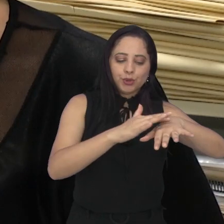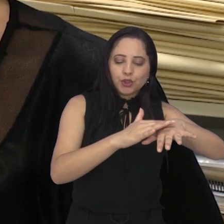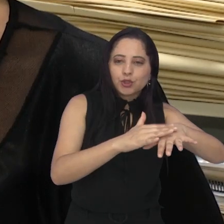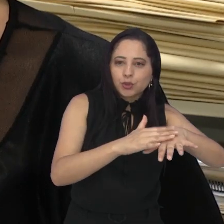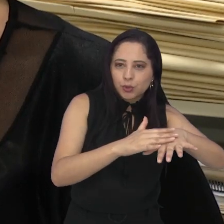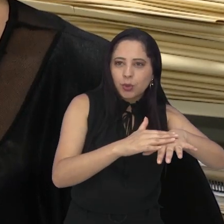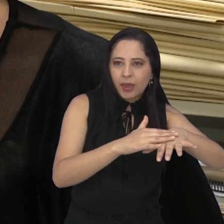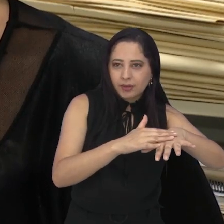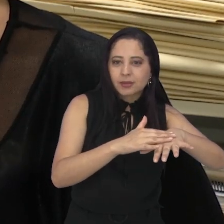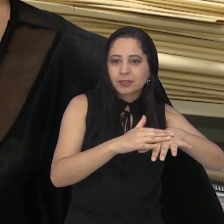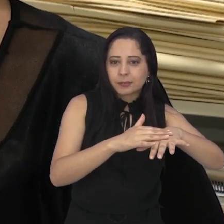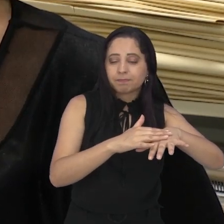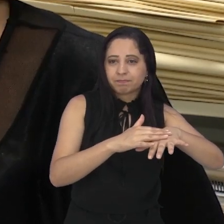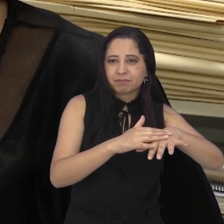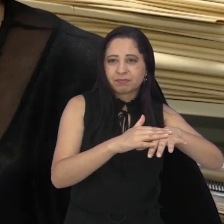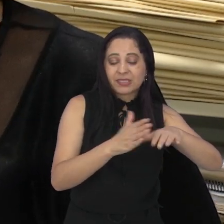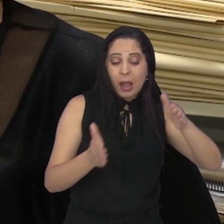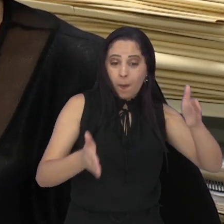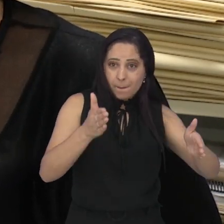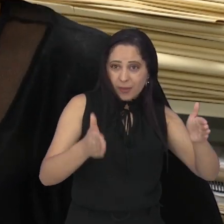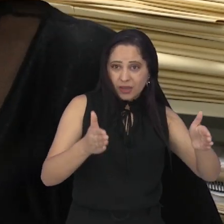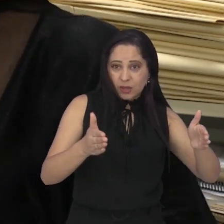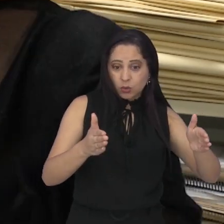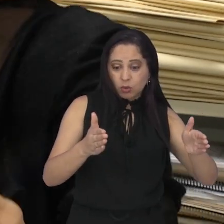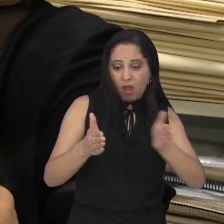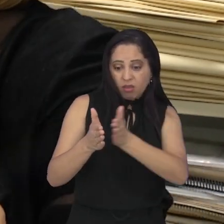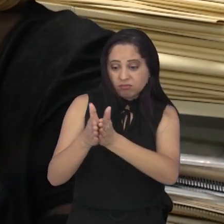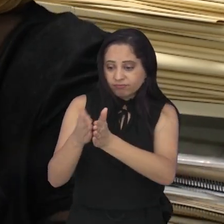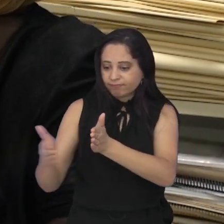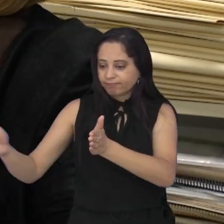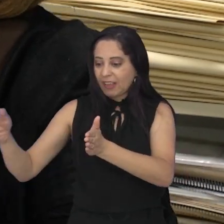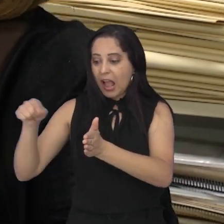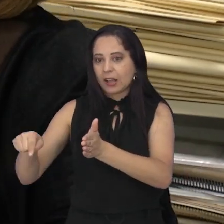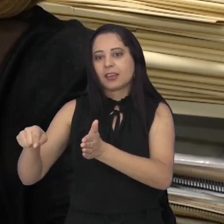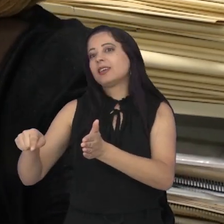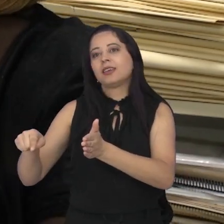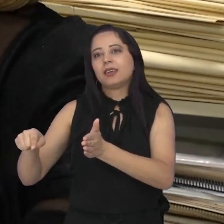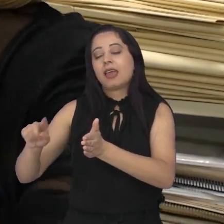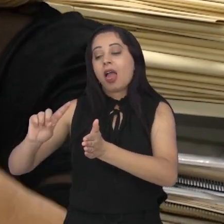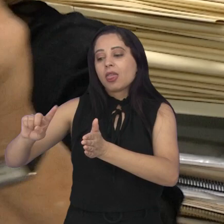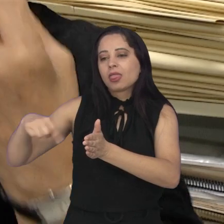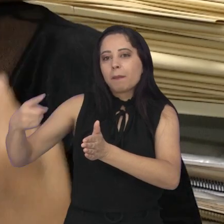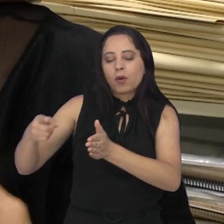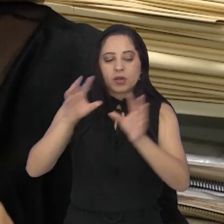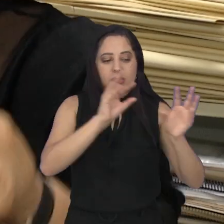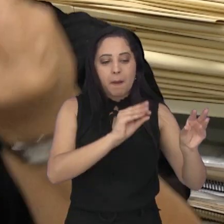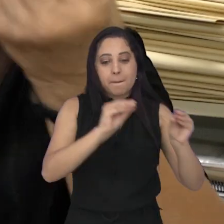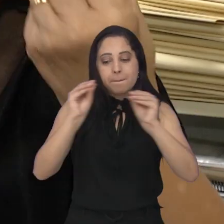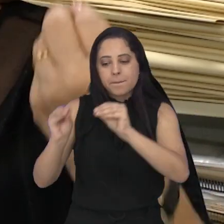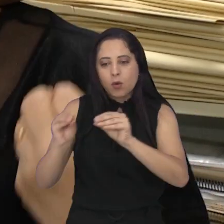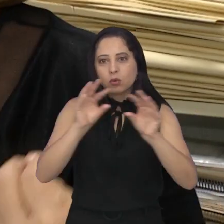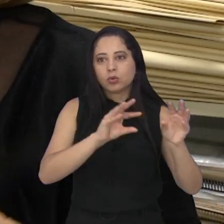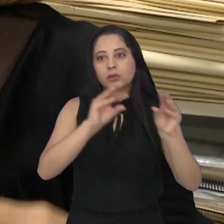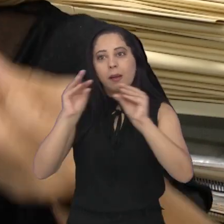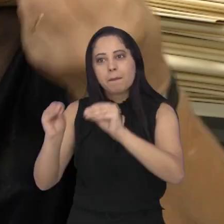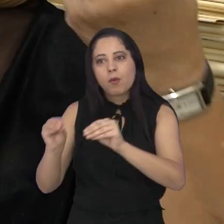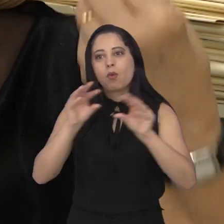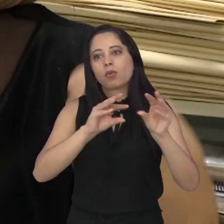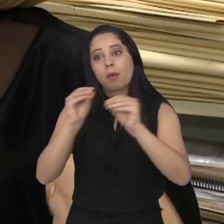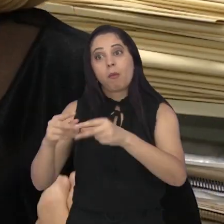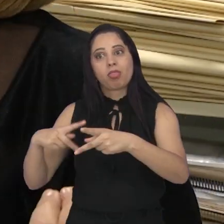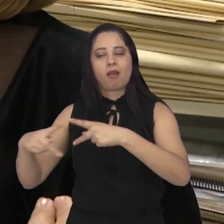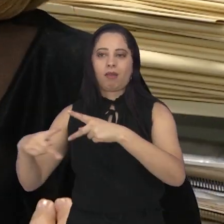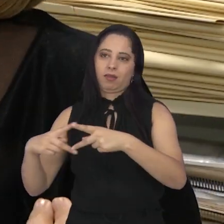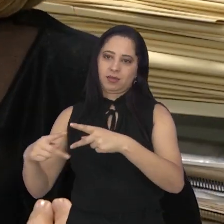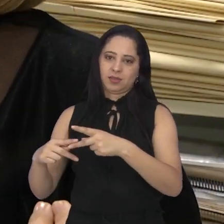sanatorial. Ela foi decisiva, porque ela vai fazer com que mais e mais pessoas